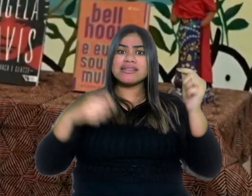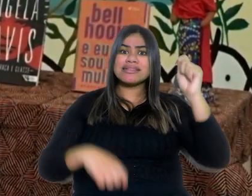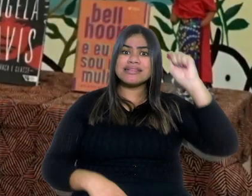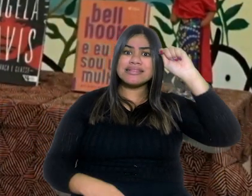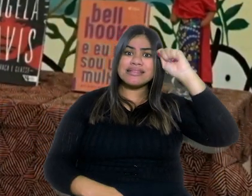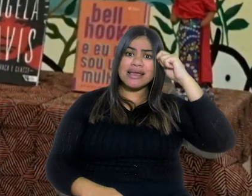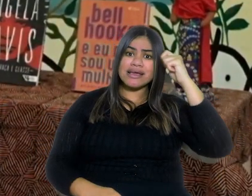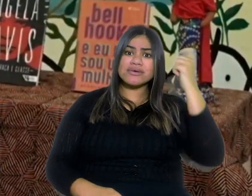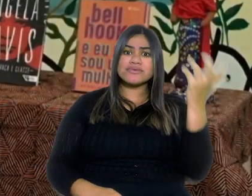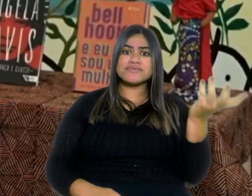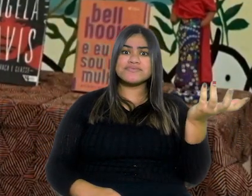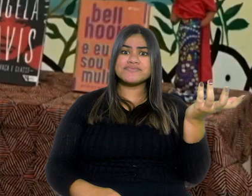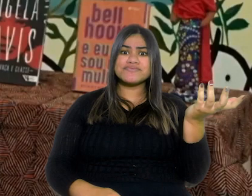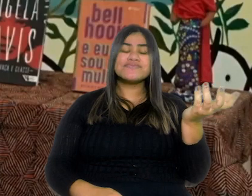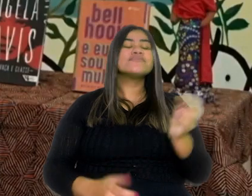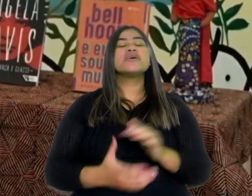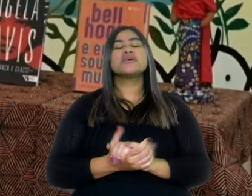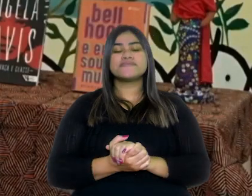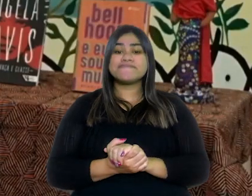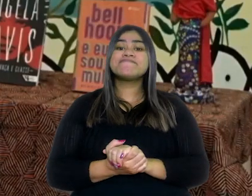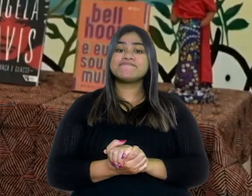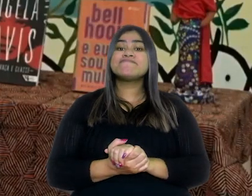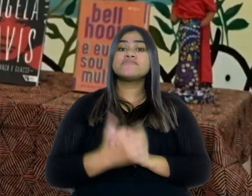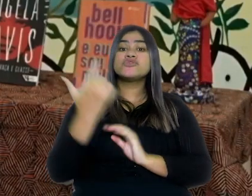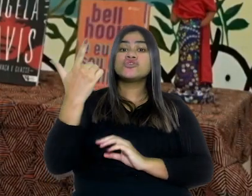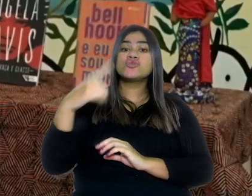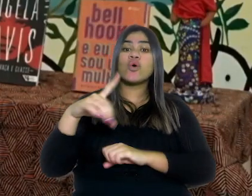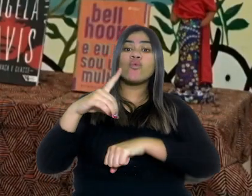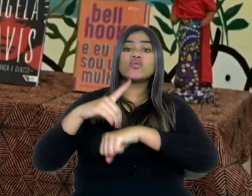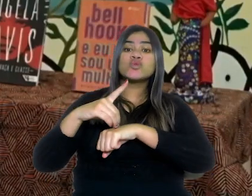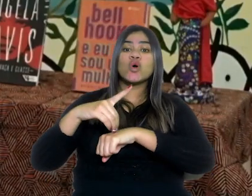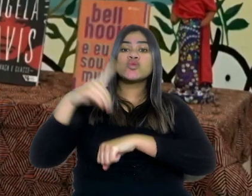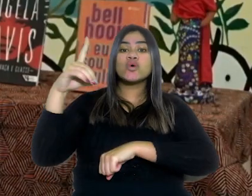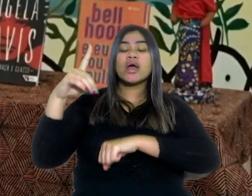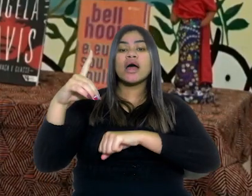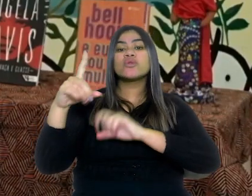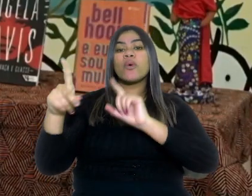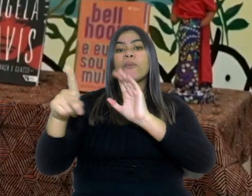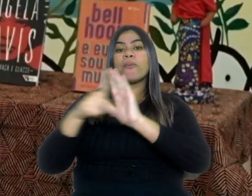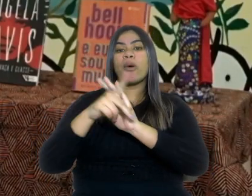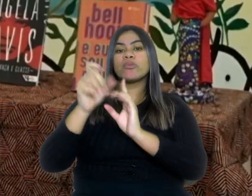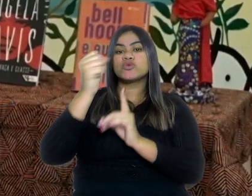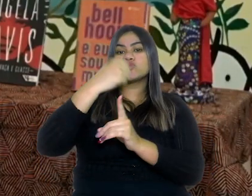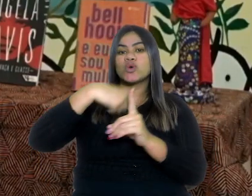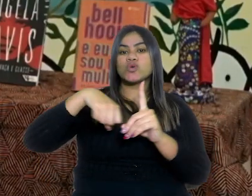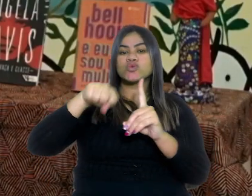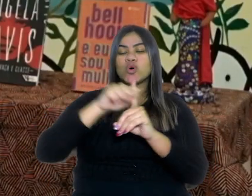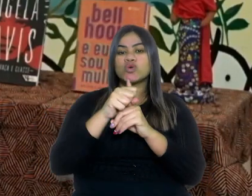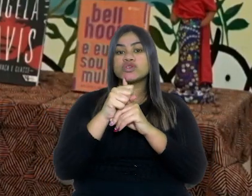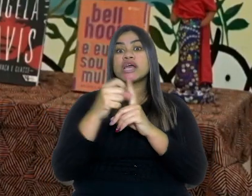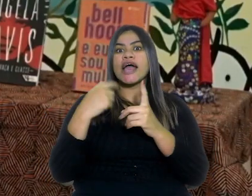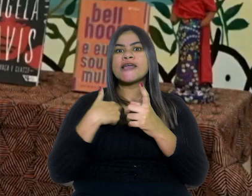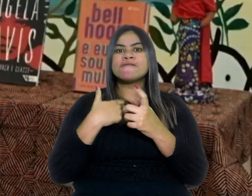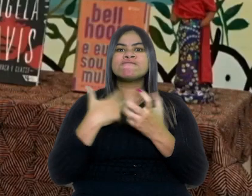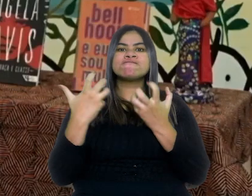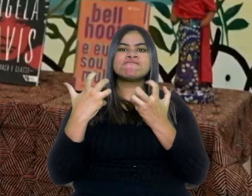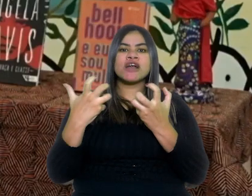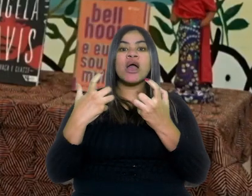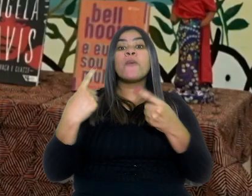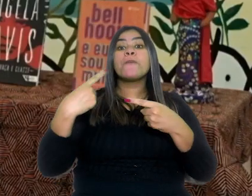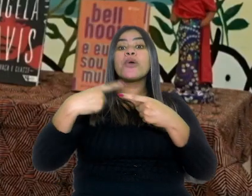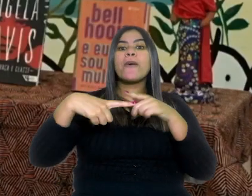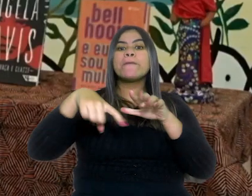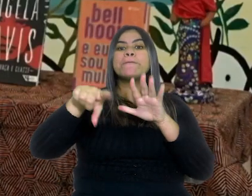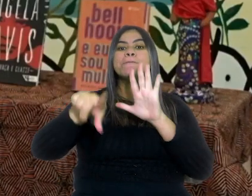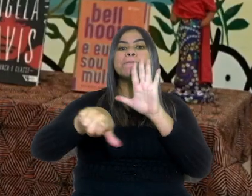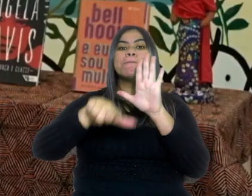E ao longo do tempo eu fui elaborando isso. E o meu doutorado em sociologia, né?